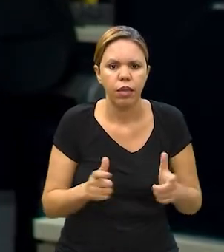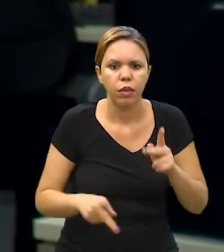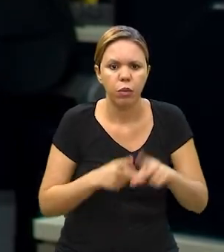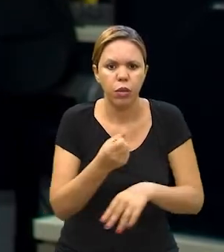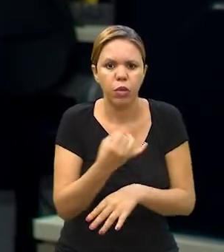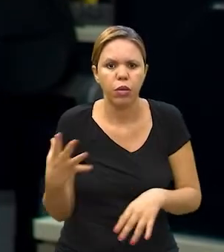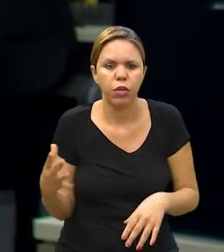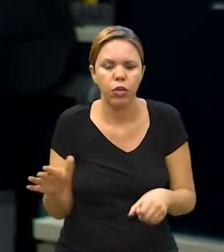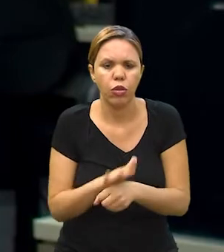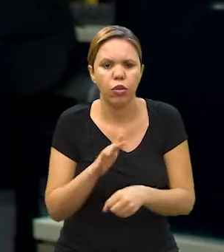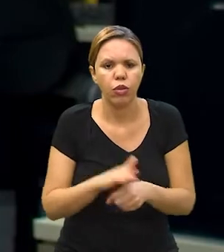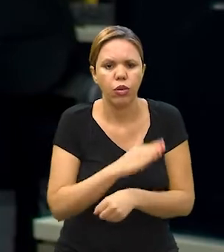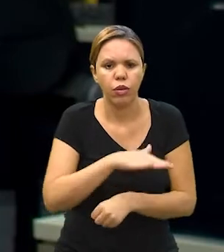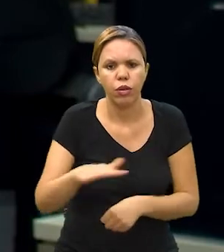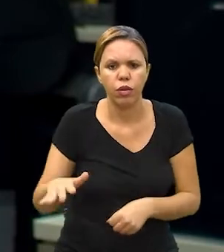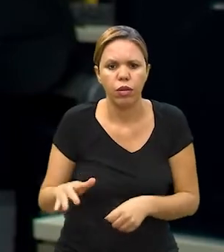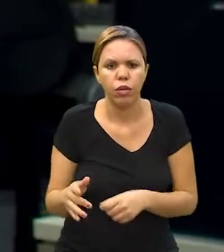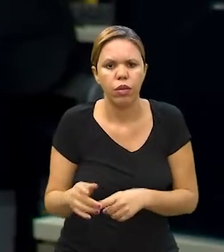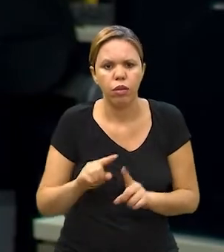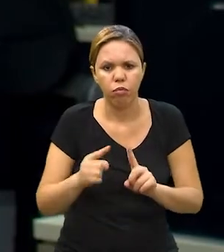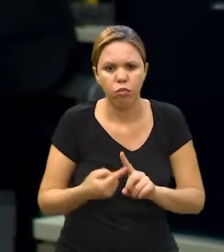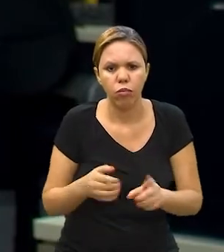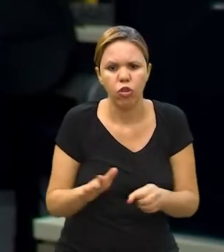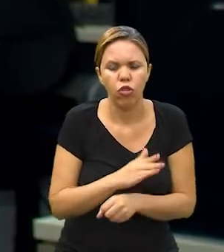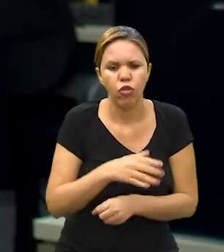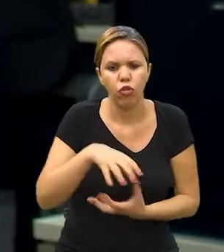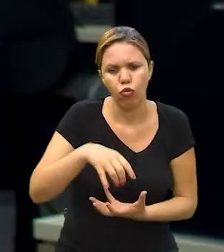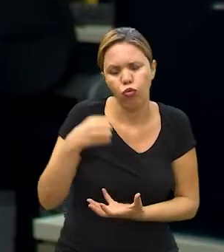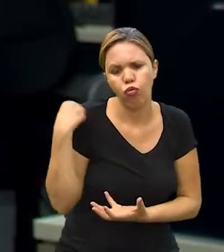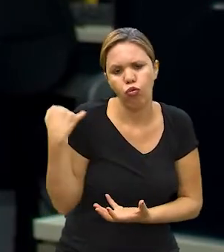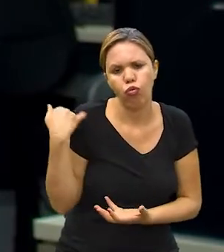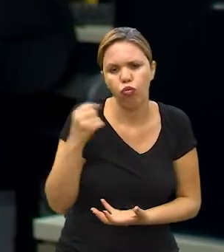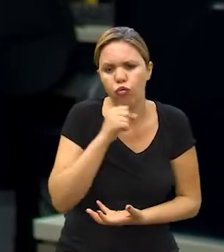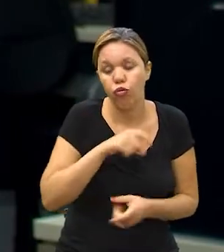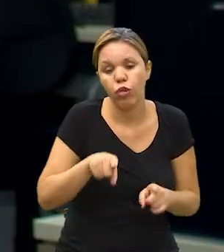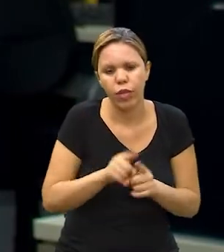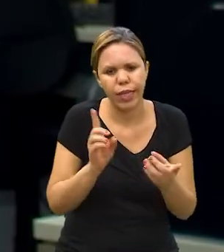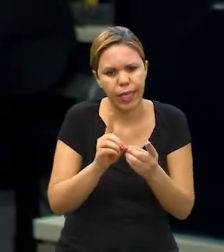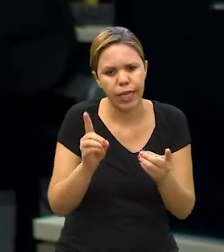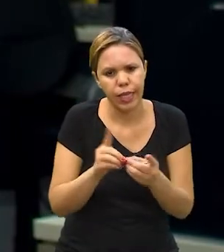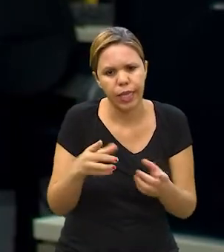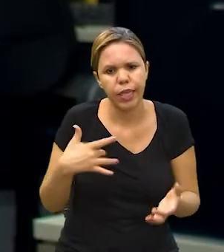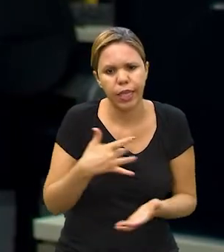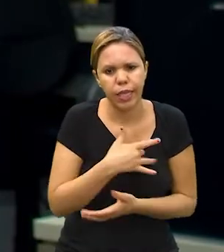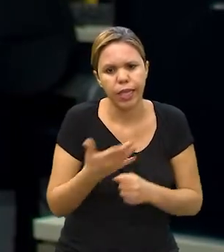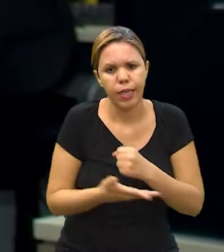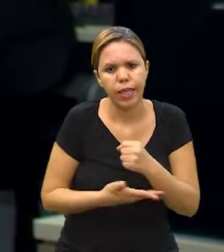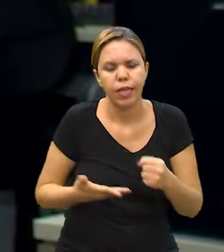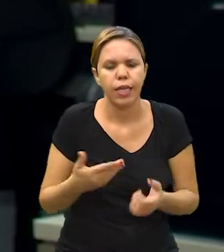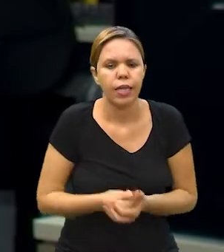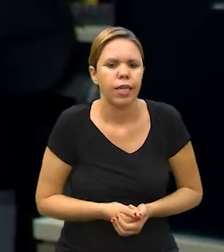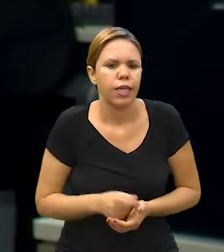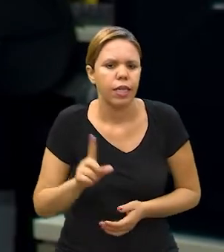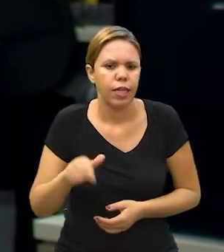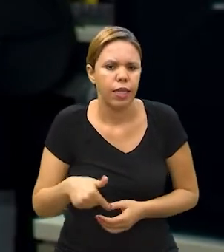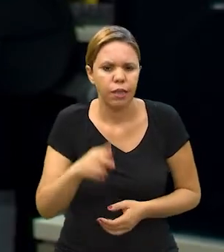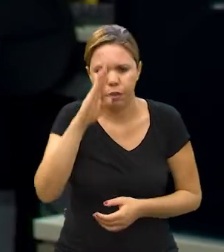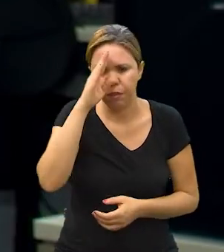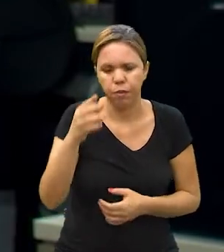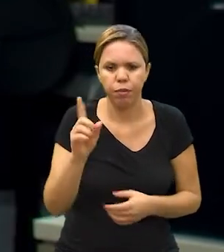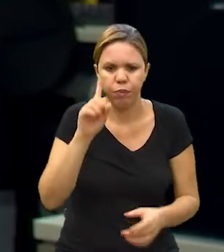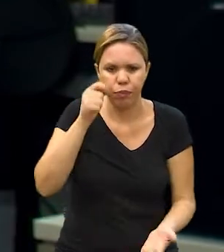população cheia de crianças, cheia de gestantes, cheia de idoso, possa ser atendida pela atenção primária em saúde, atenção básica em saúde, que é essencial